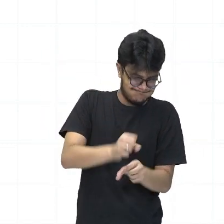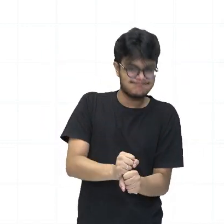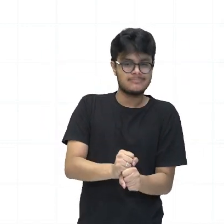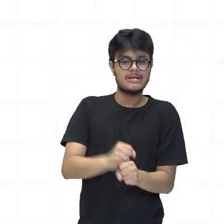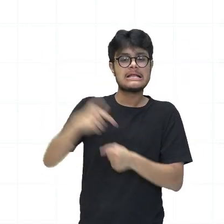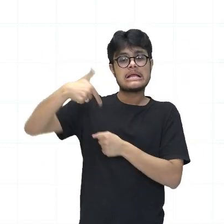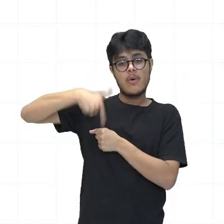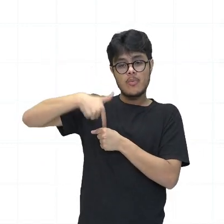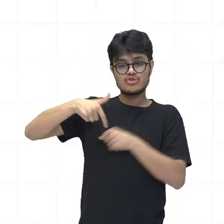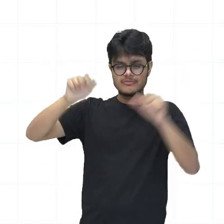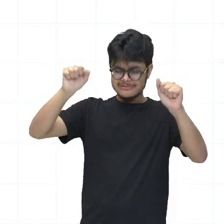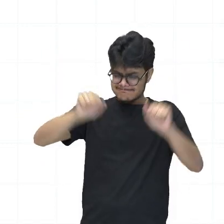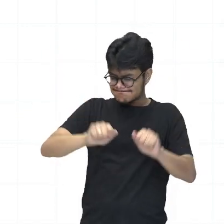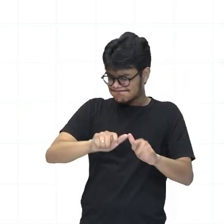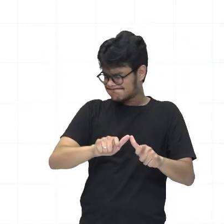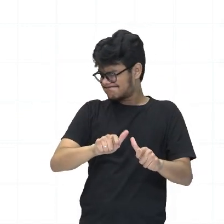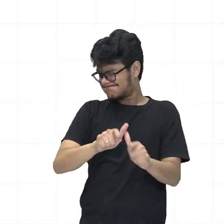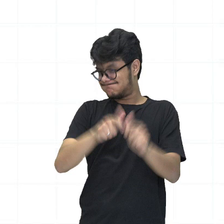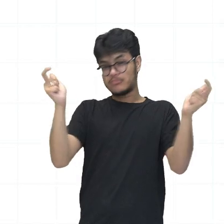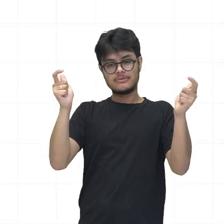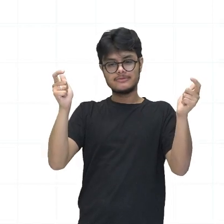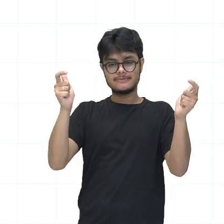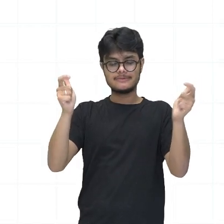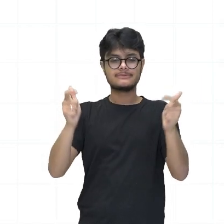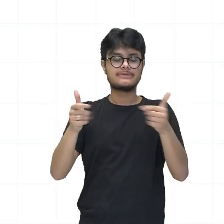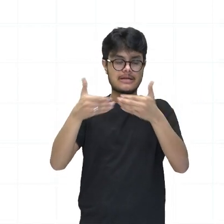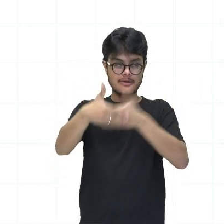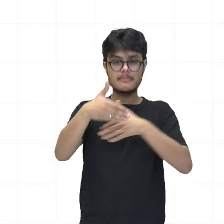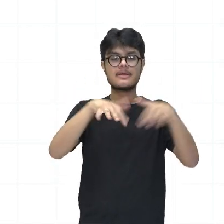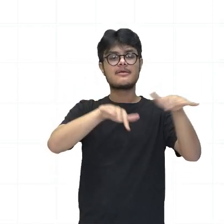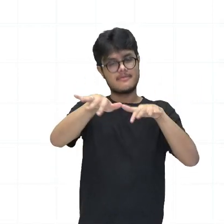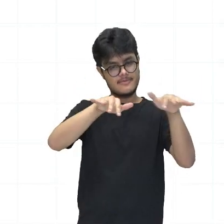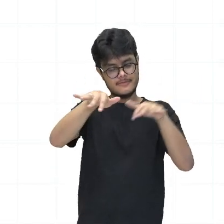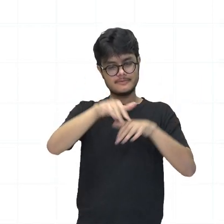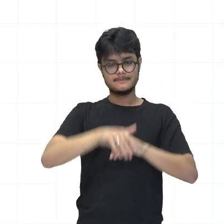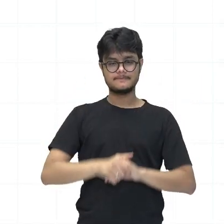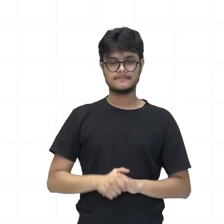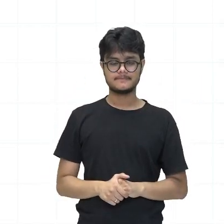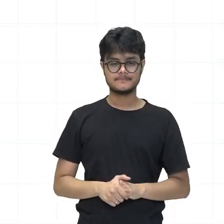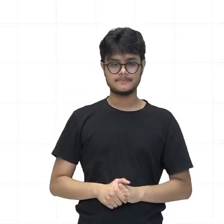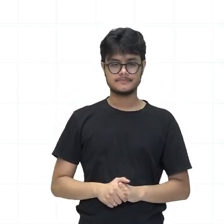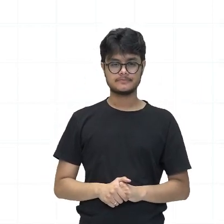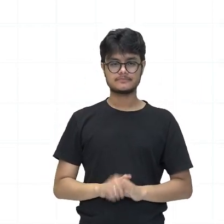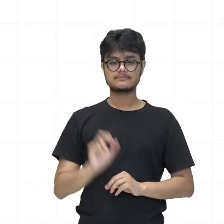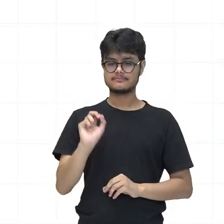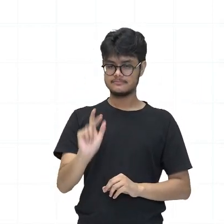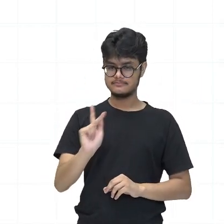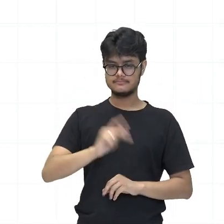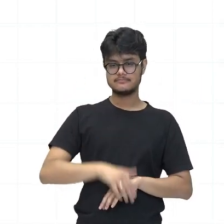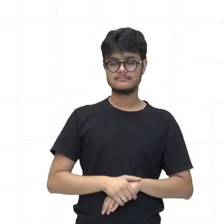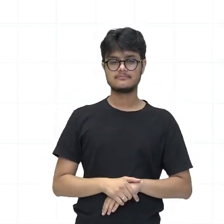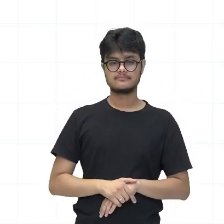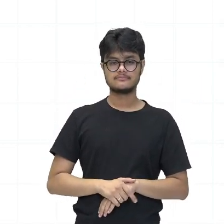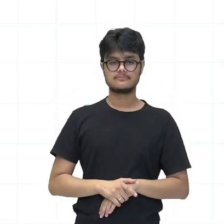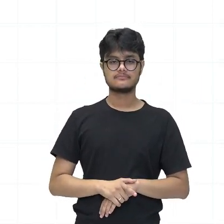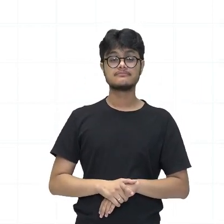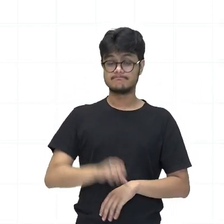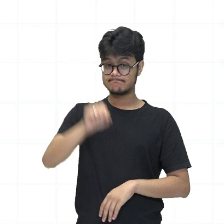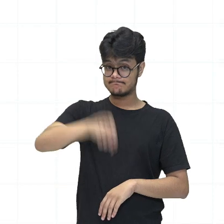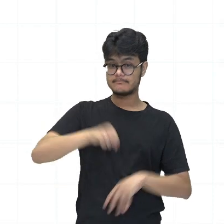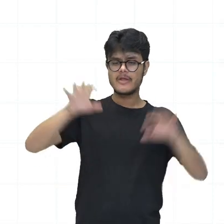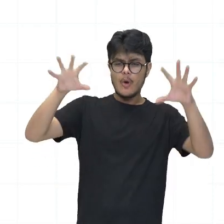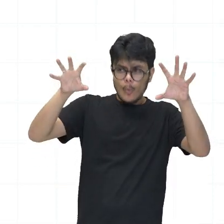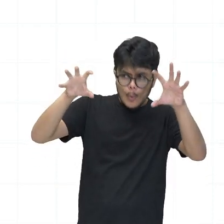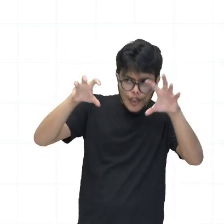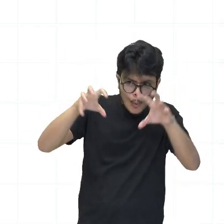recebe combustível sob pressão aquela em que o ar se encontra, certo? Então, a gente tem uma compressão aí,